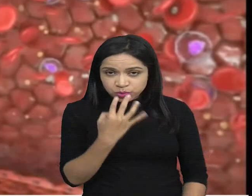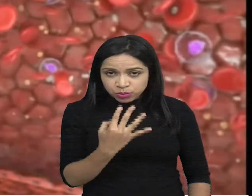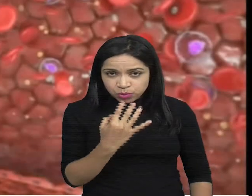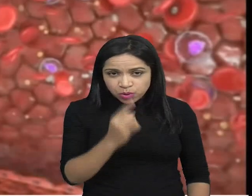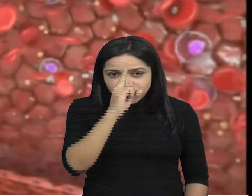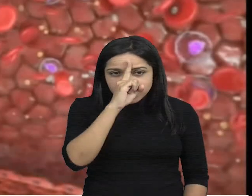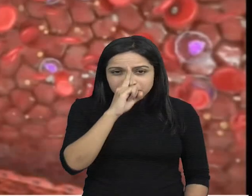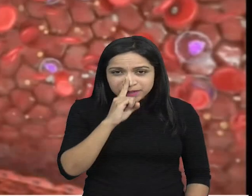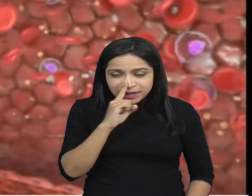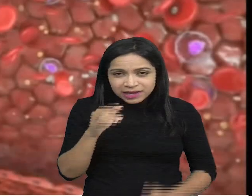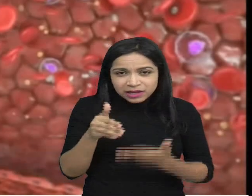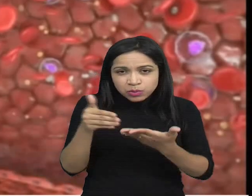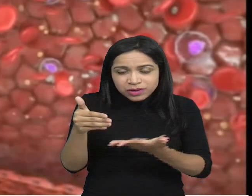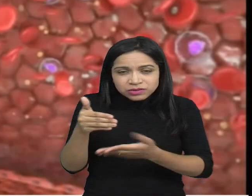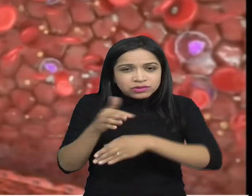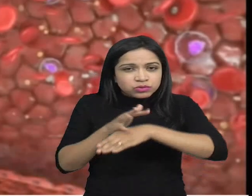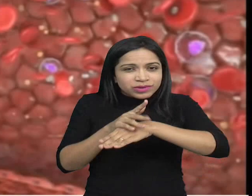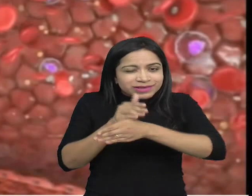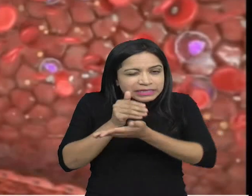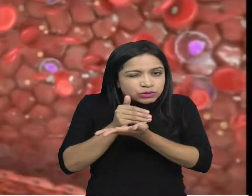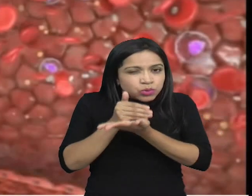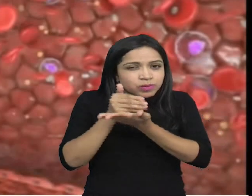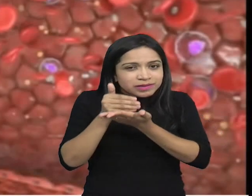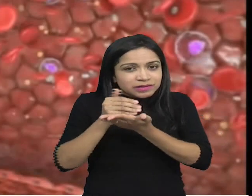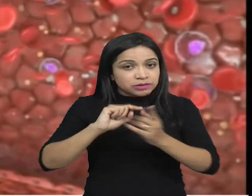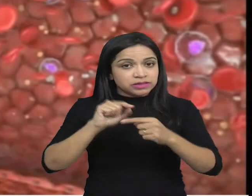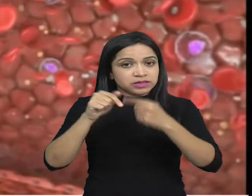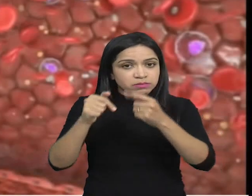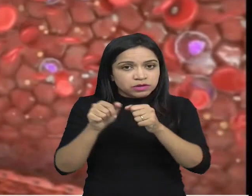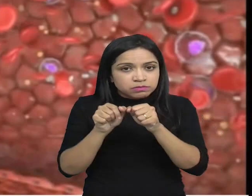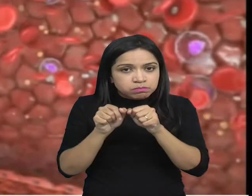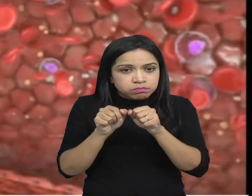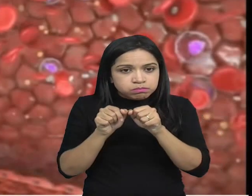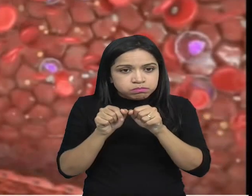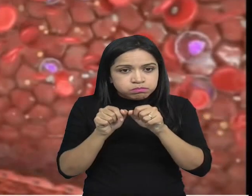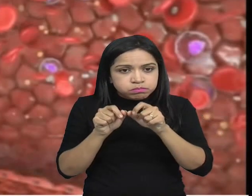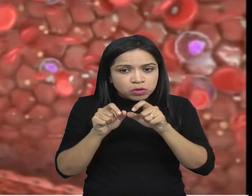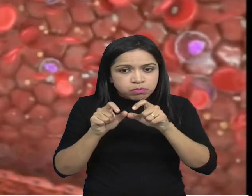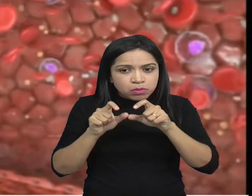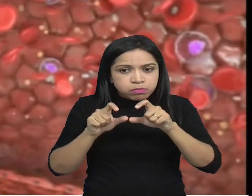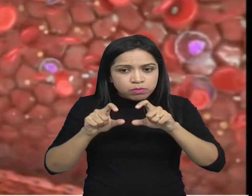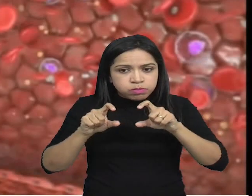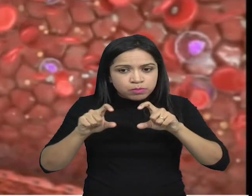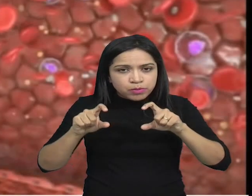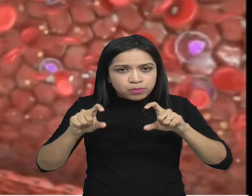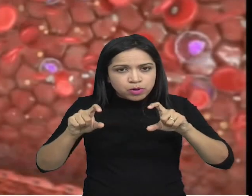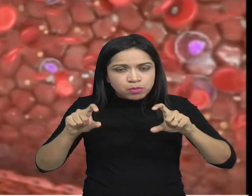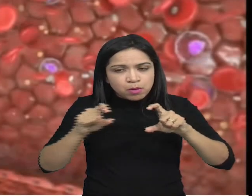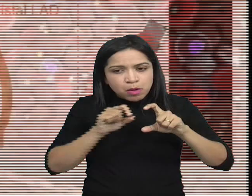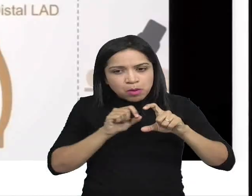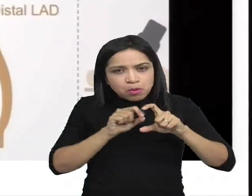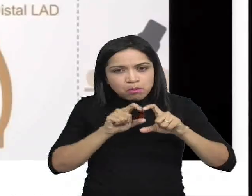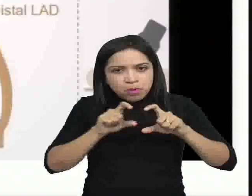ela cresce um pouquinho e vai aumentando o seu tamanho até trazer os problemas que a gente